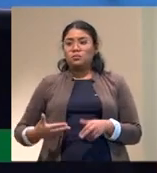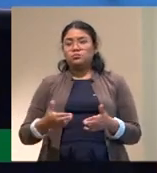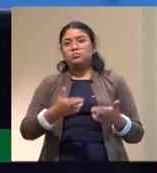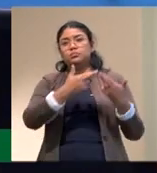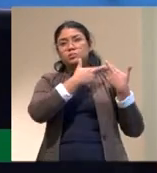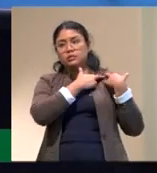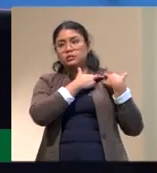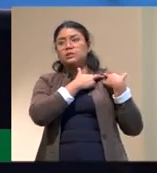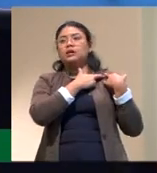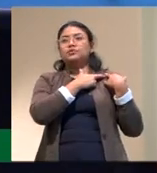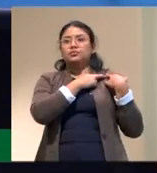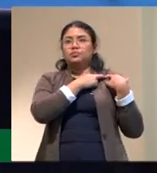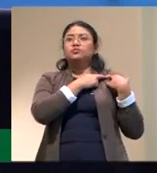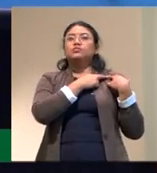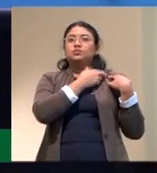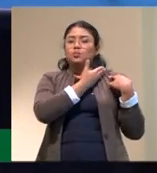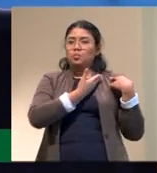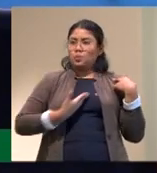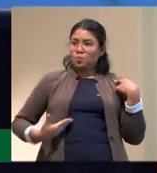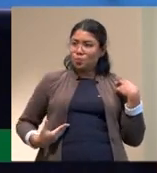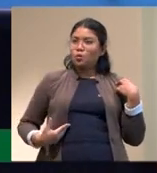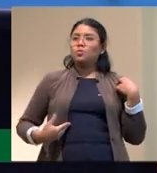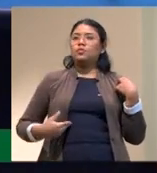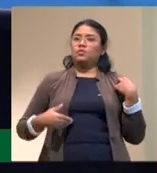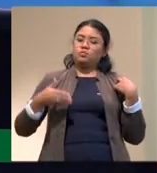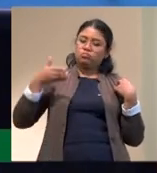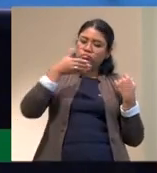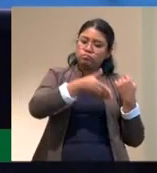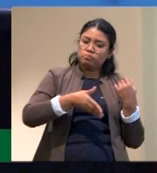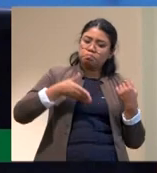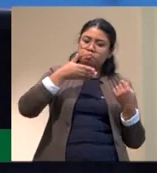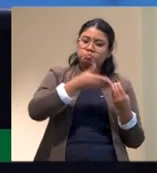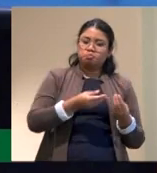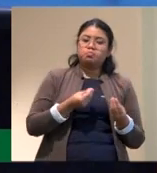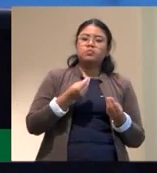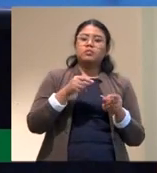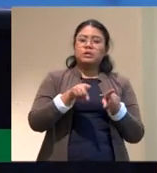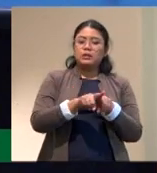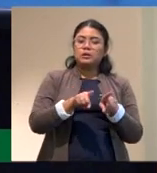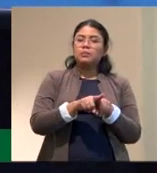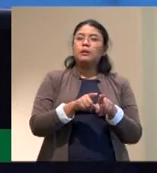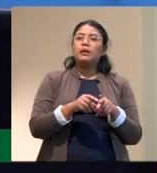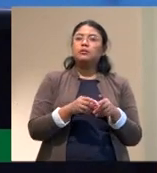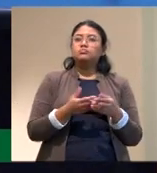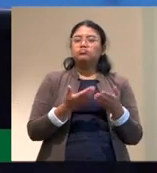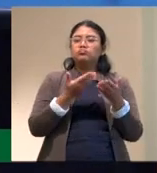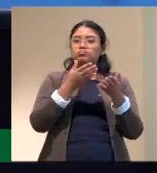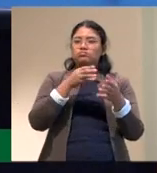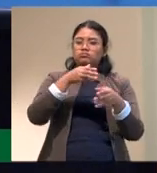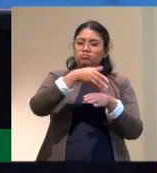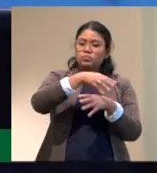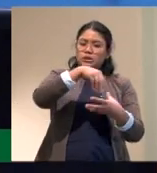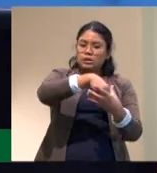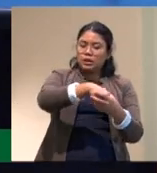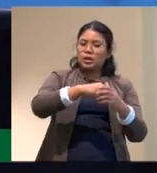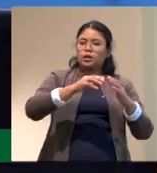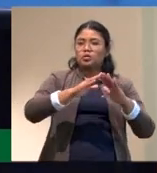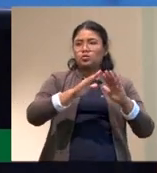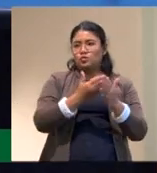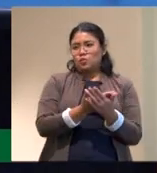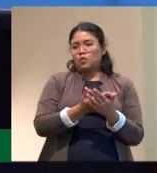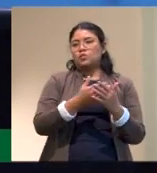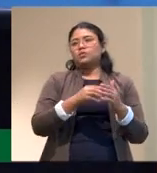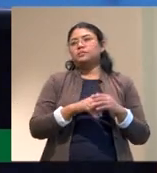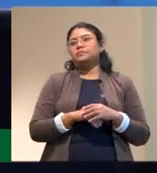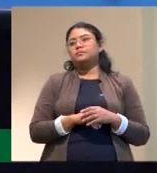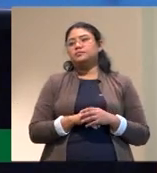oferta, como direito da criança à frequência, era diferente de você ter uma ou outra sala de pré-escola dentro